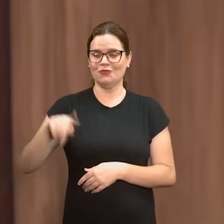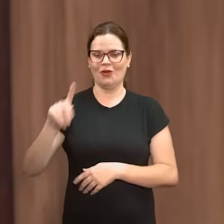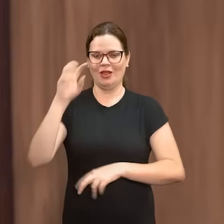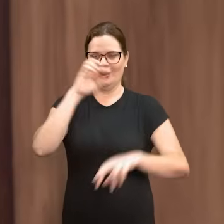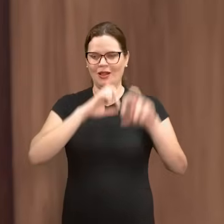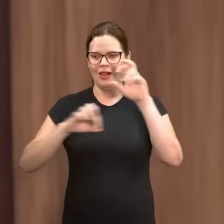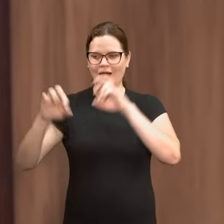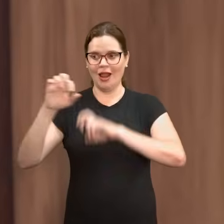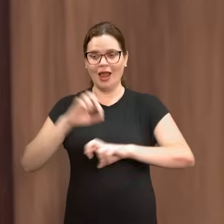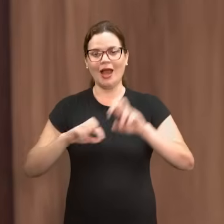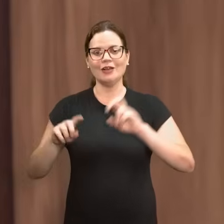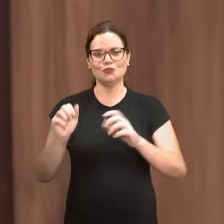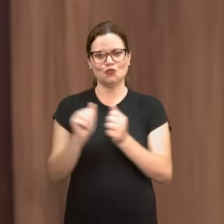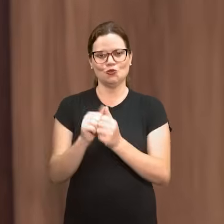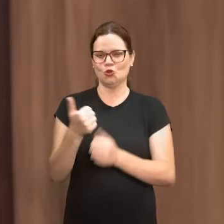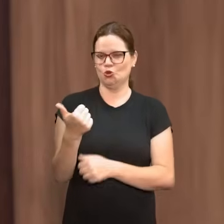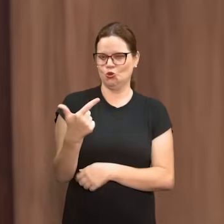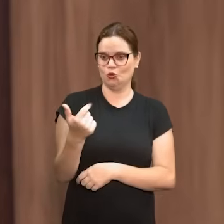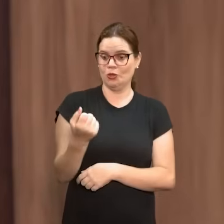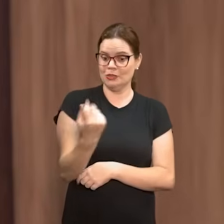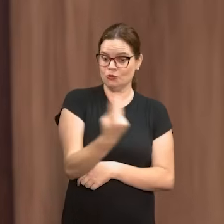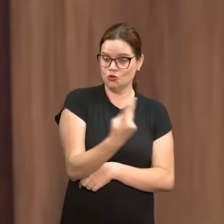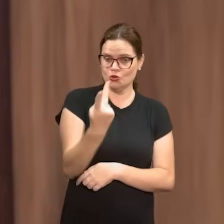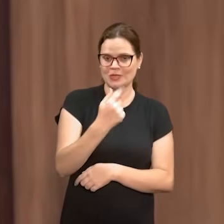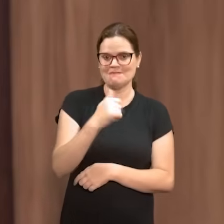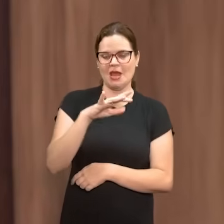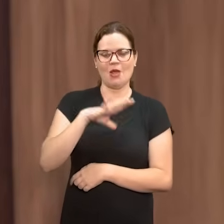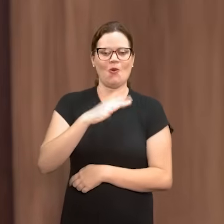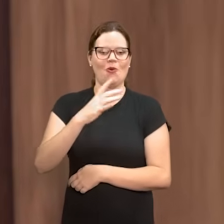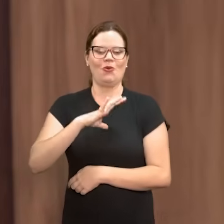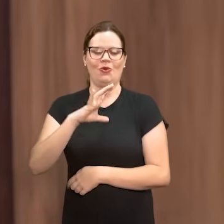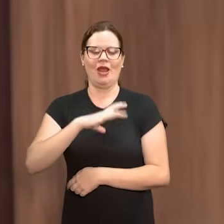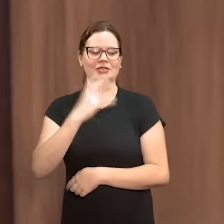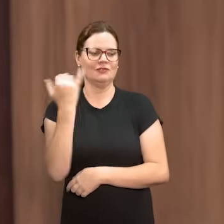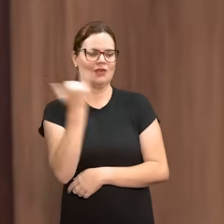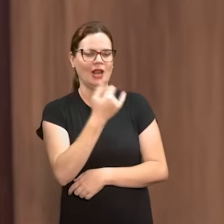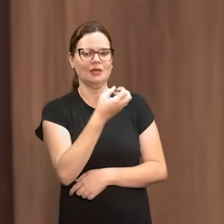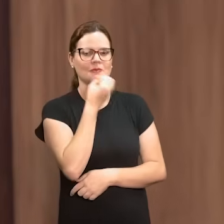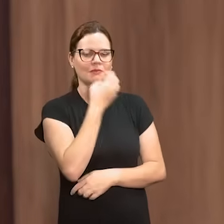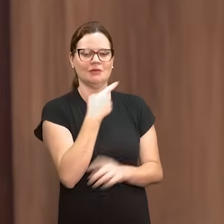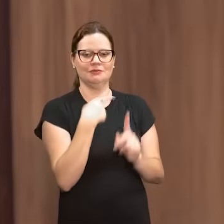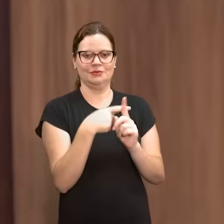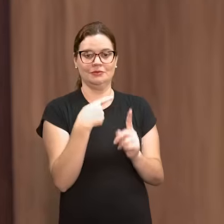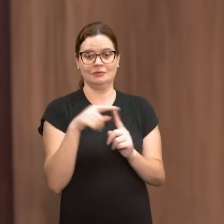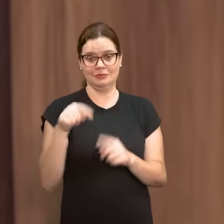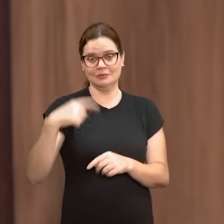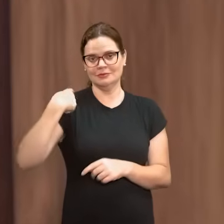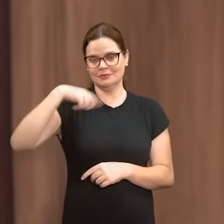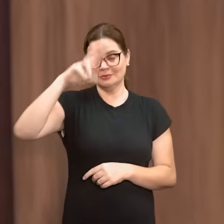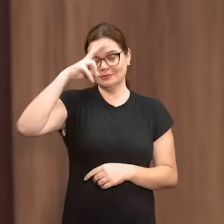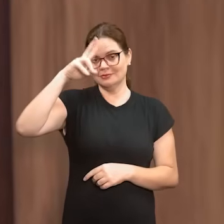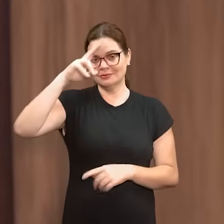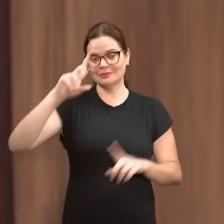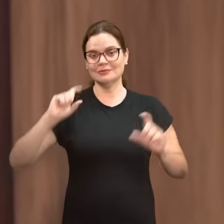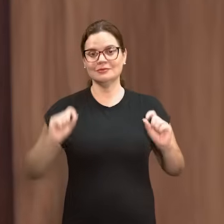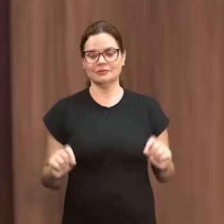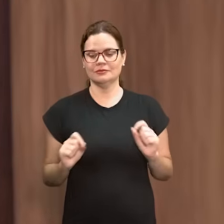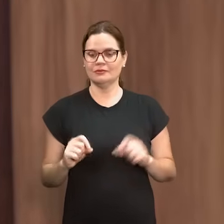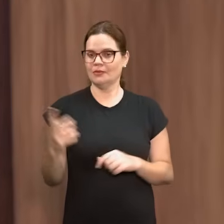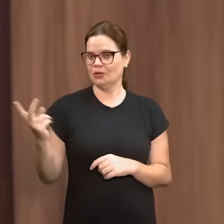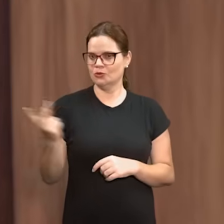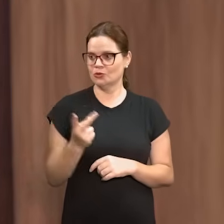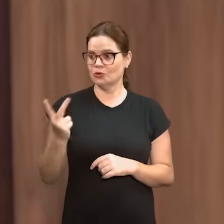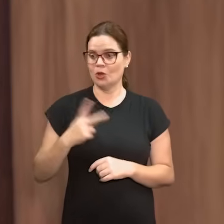espias enviados por Moisés para espiar a terra, e naquele episódio que ele relembra aqui, que eles